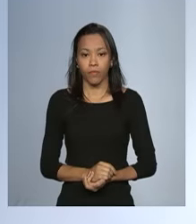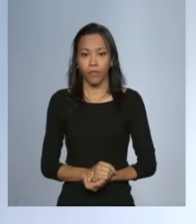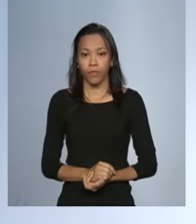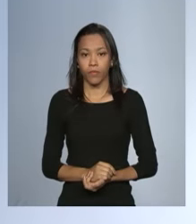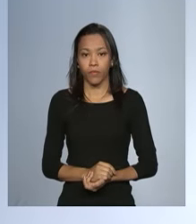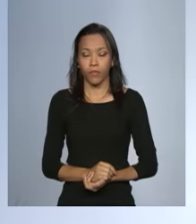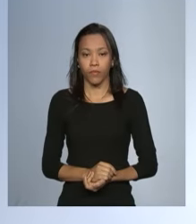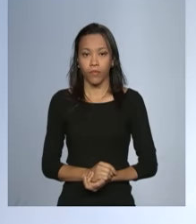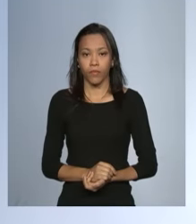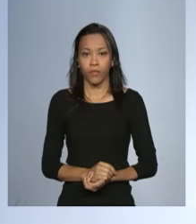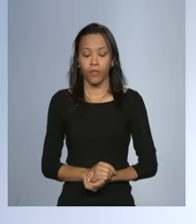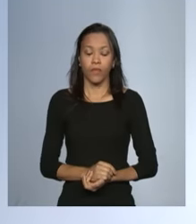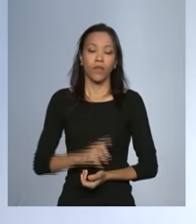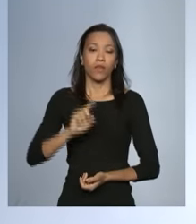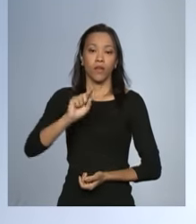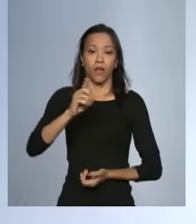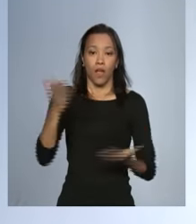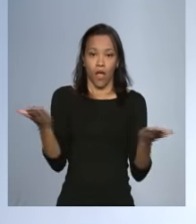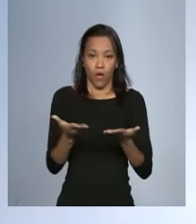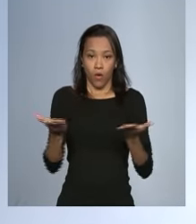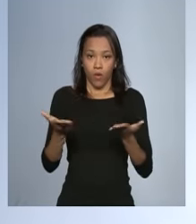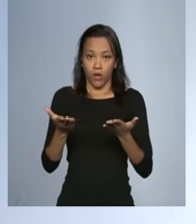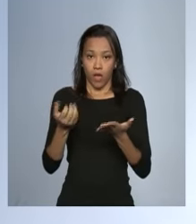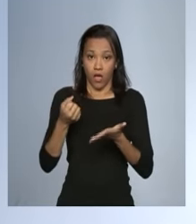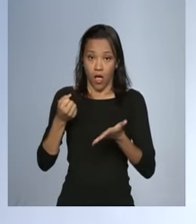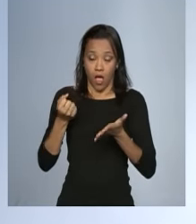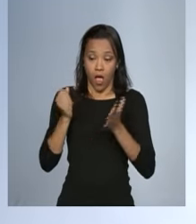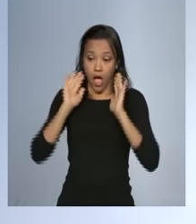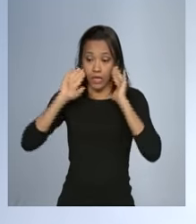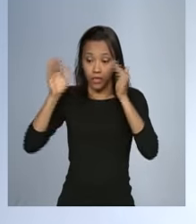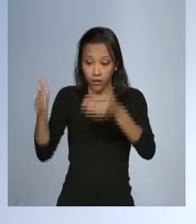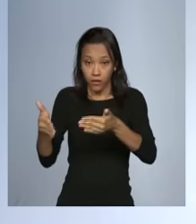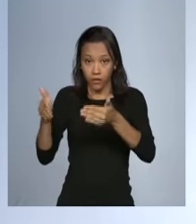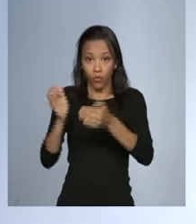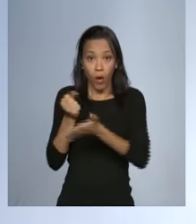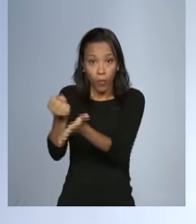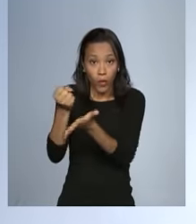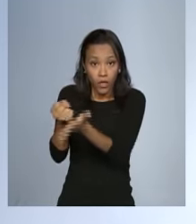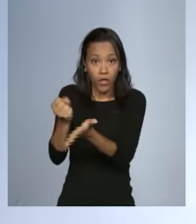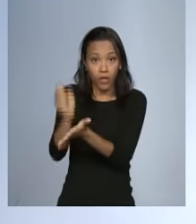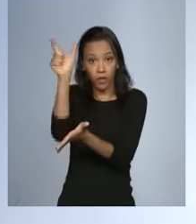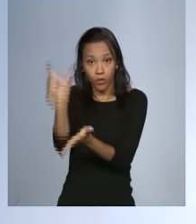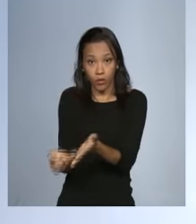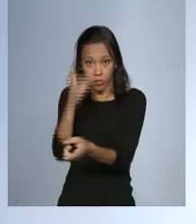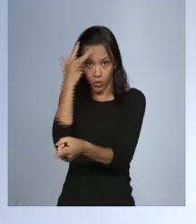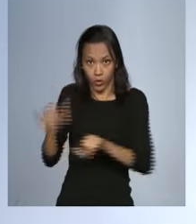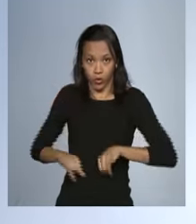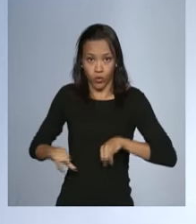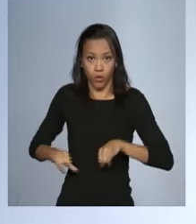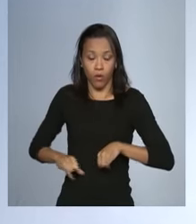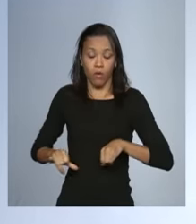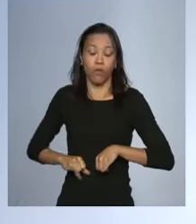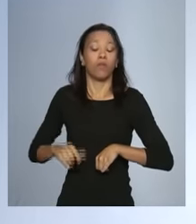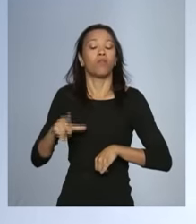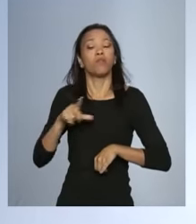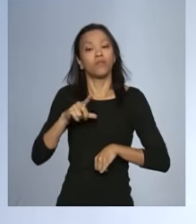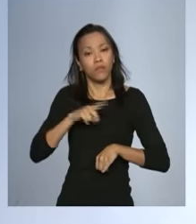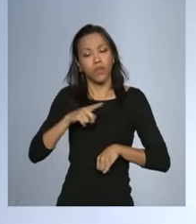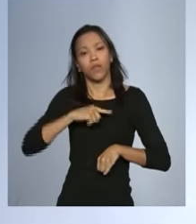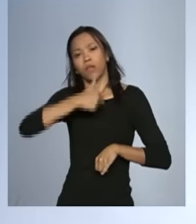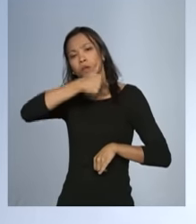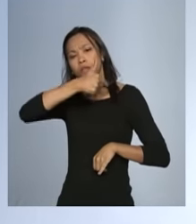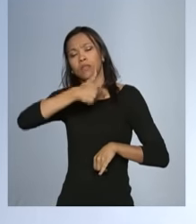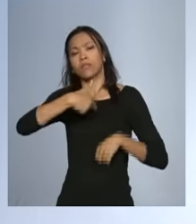eh passando da atenção À Vítima para a a atenção também a vítima mas também já incluindo um trabalho de